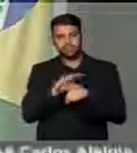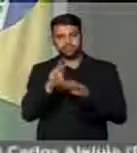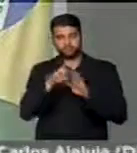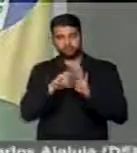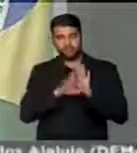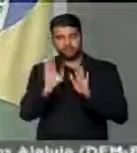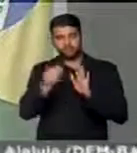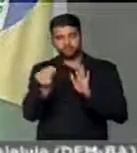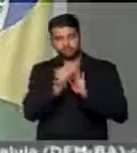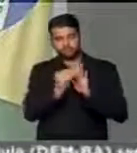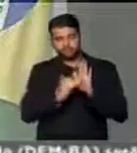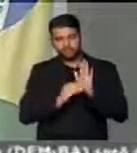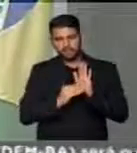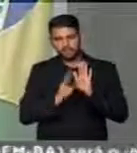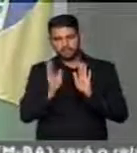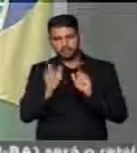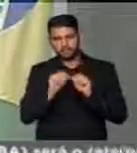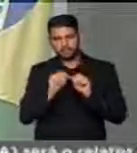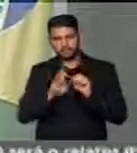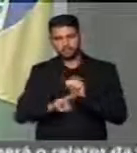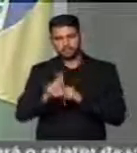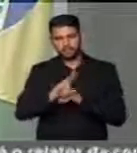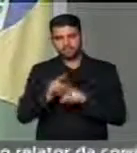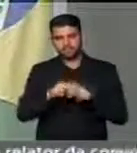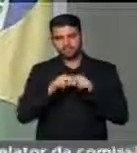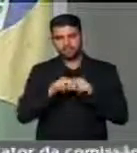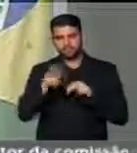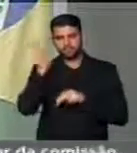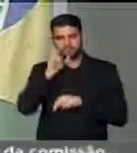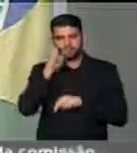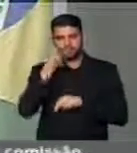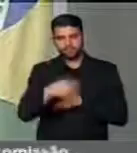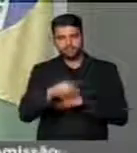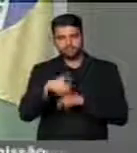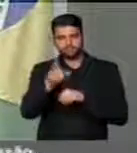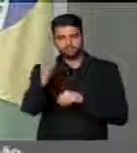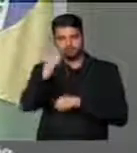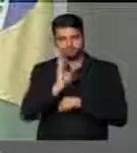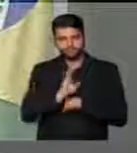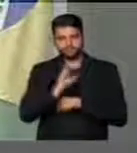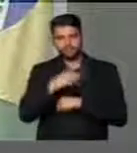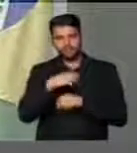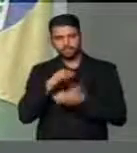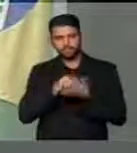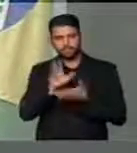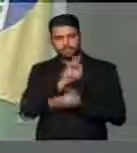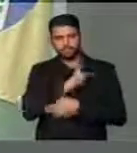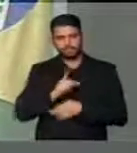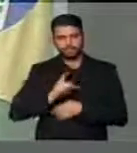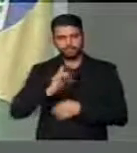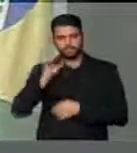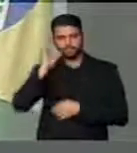já estabelecida e já utilizada, inclusive, historicamente nesse país, que é do impeachment da